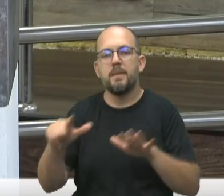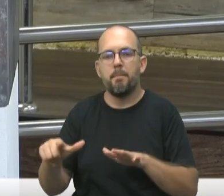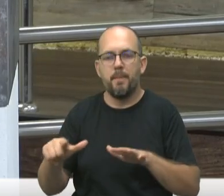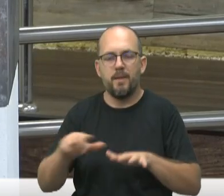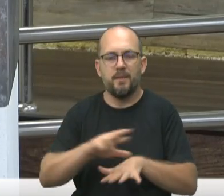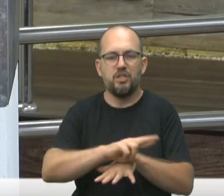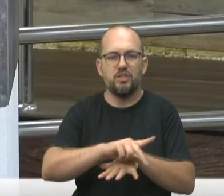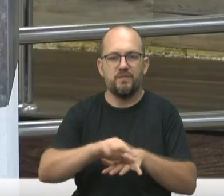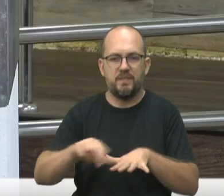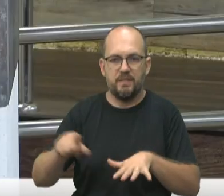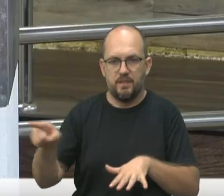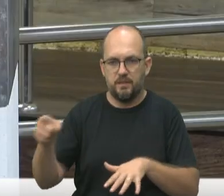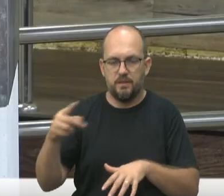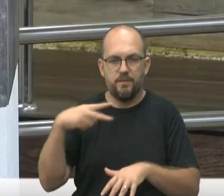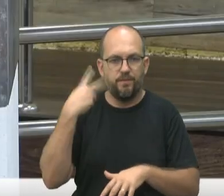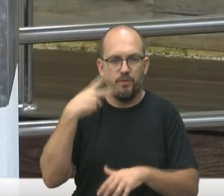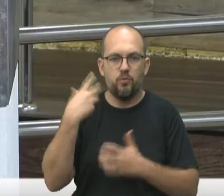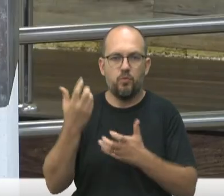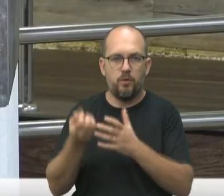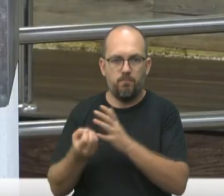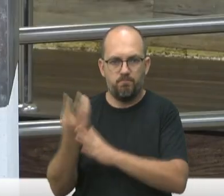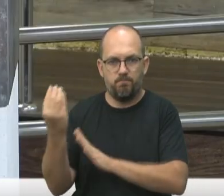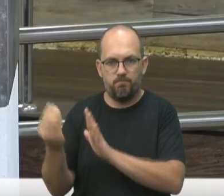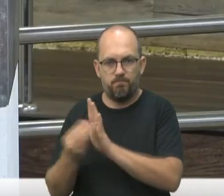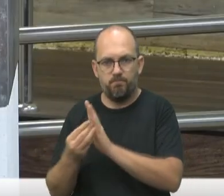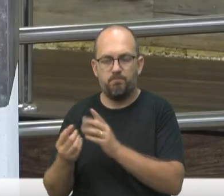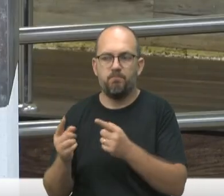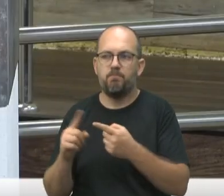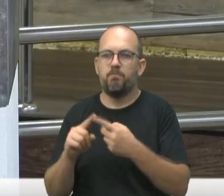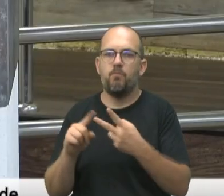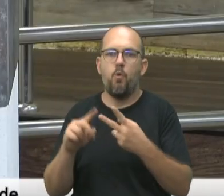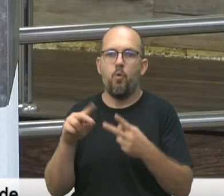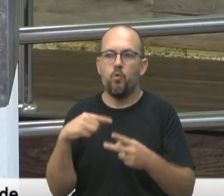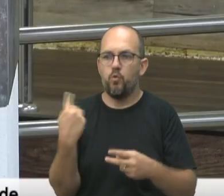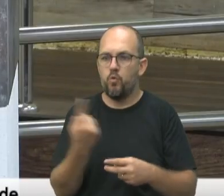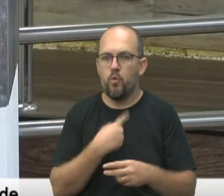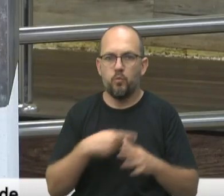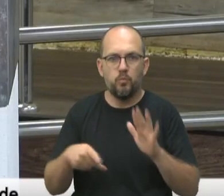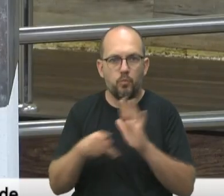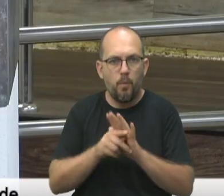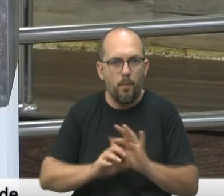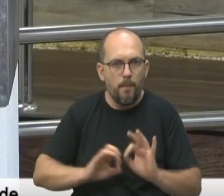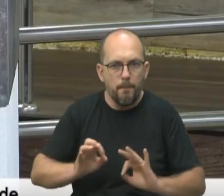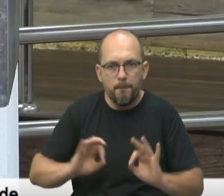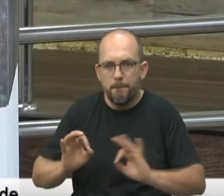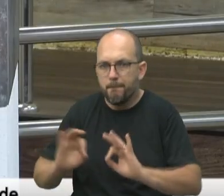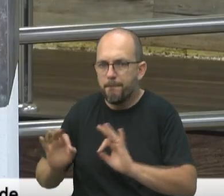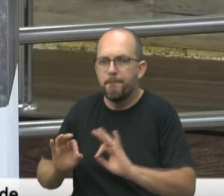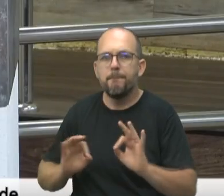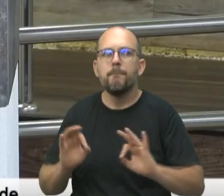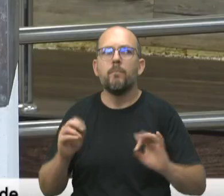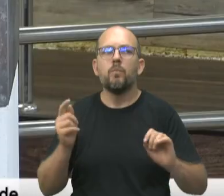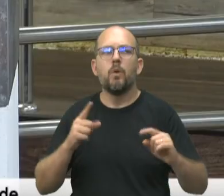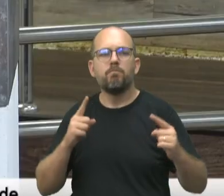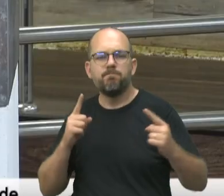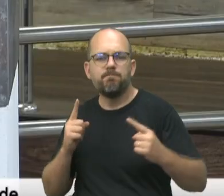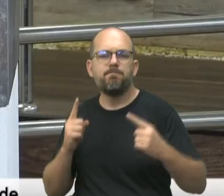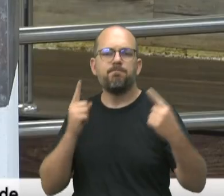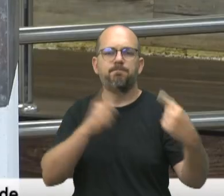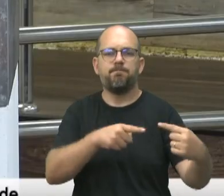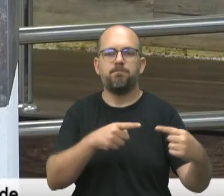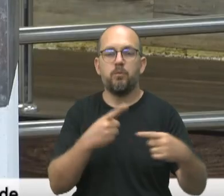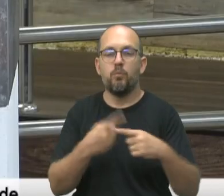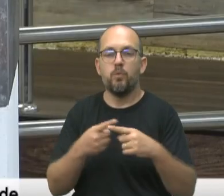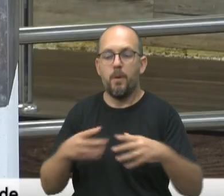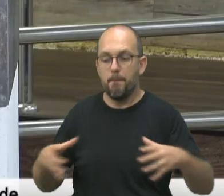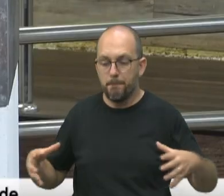vereadora quer imputar, quanto por meio de nossa própria organização, nós acabamos com o gigante, porque somos